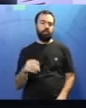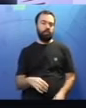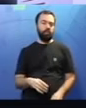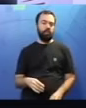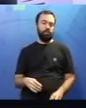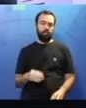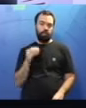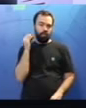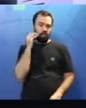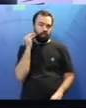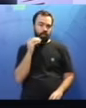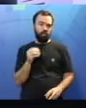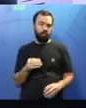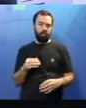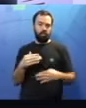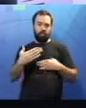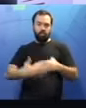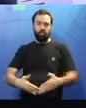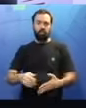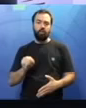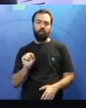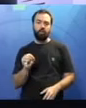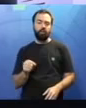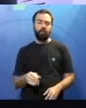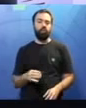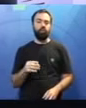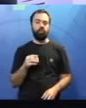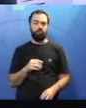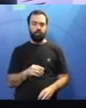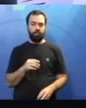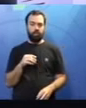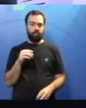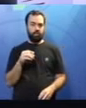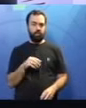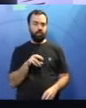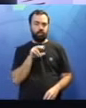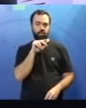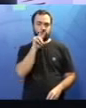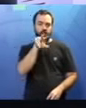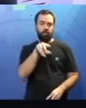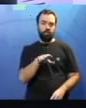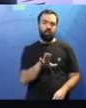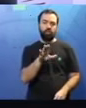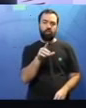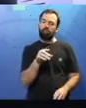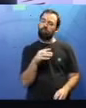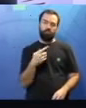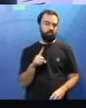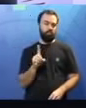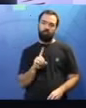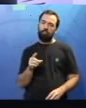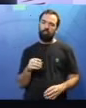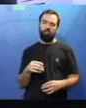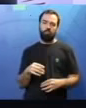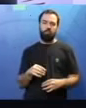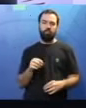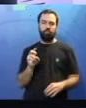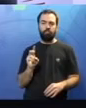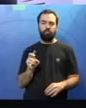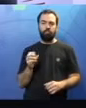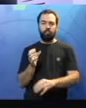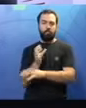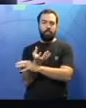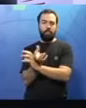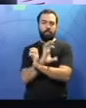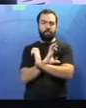provaram que o som não se propaga, né, no vácuo, mas que a luz não tem nenhuma interferência